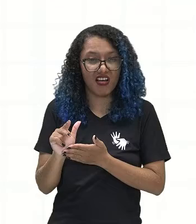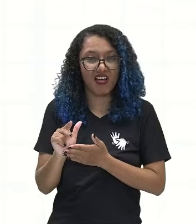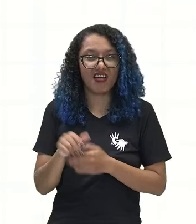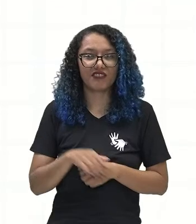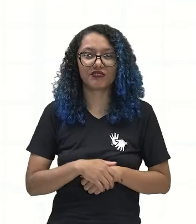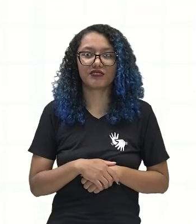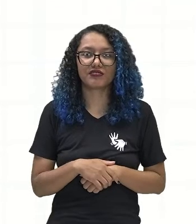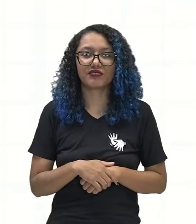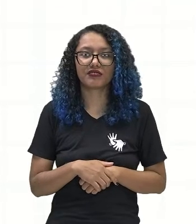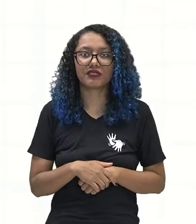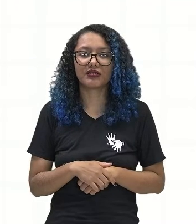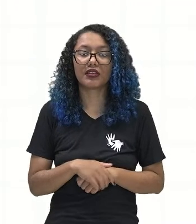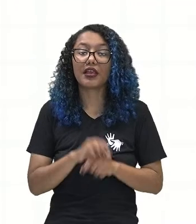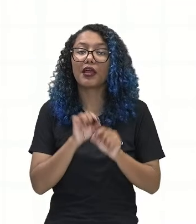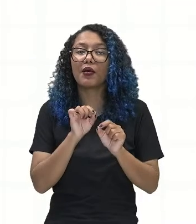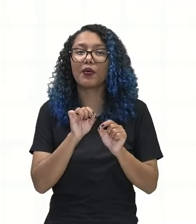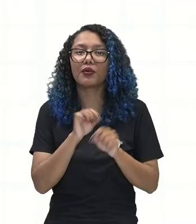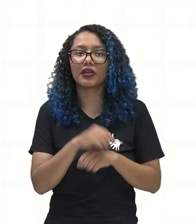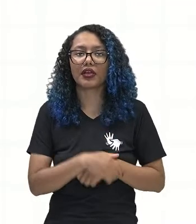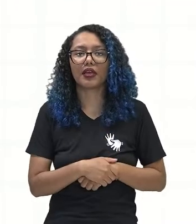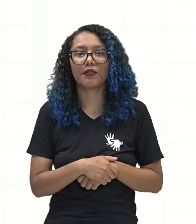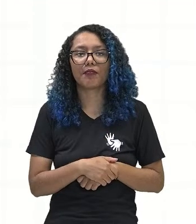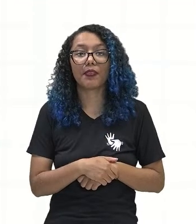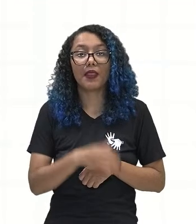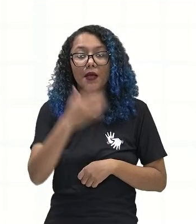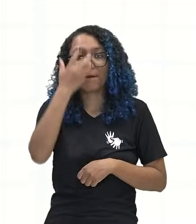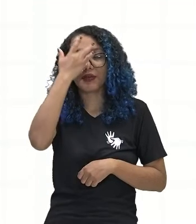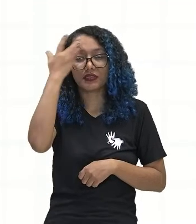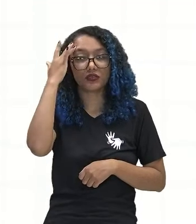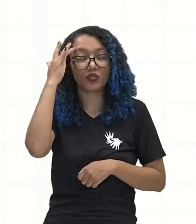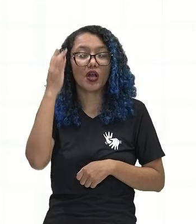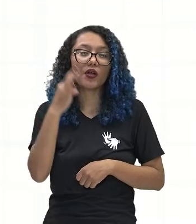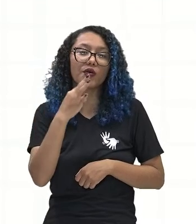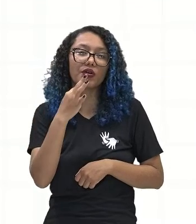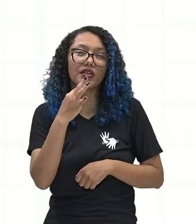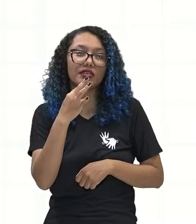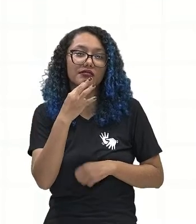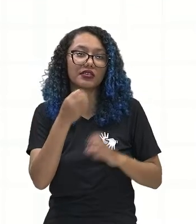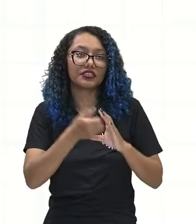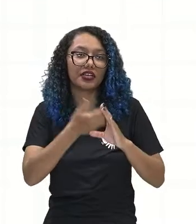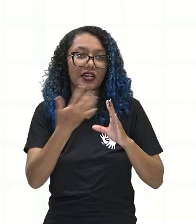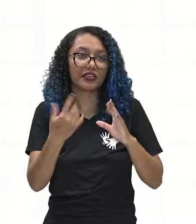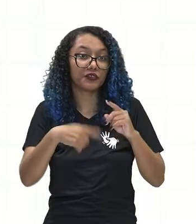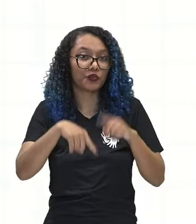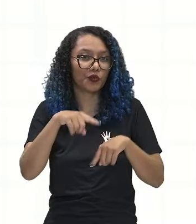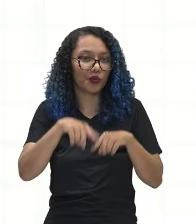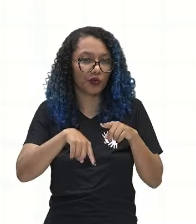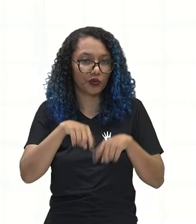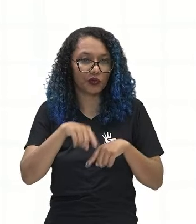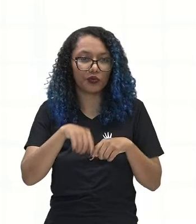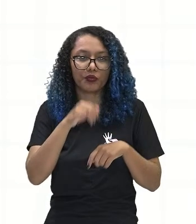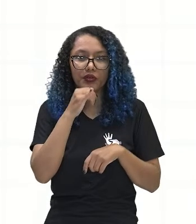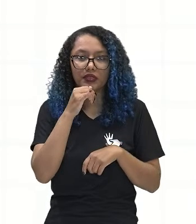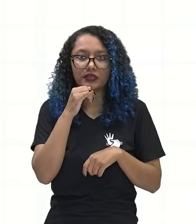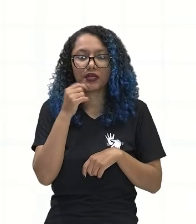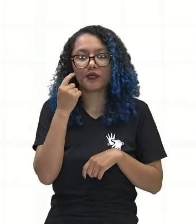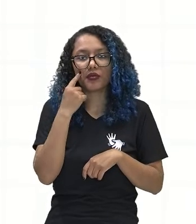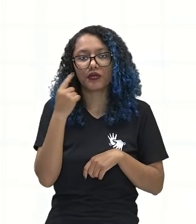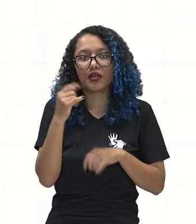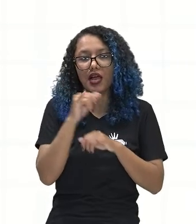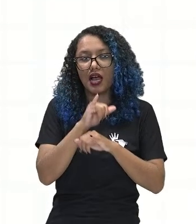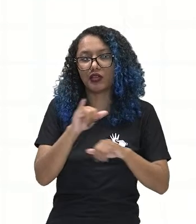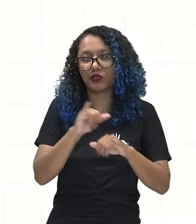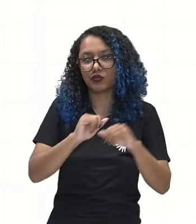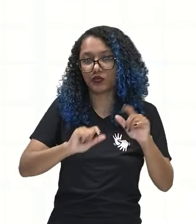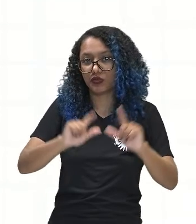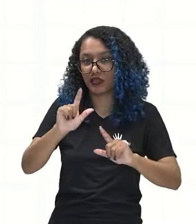conhecimento sobre o produto ou sobre o serviço e promover sua venda, como, por exemplo, spots ou anúncios de TV.